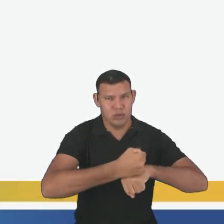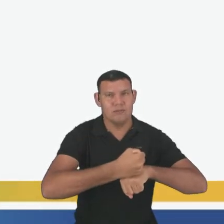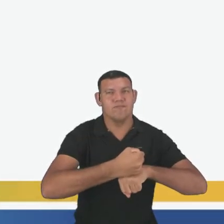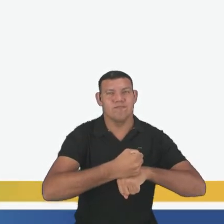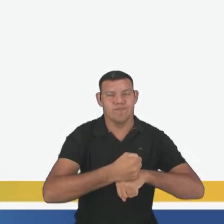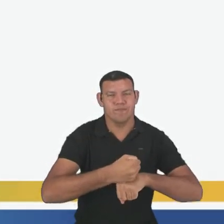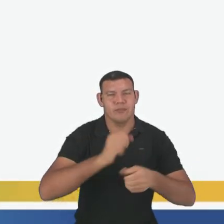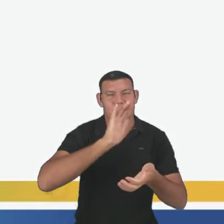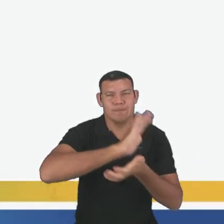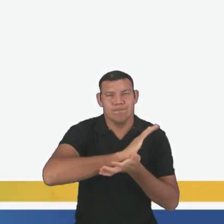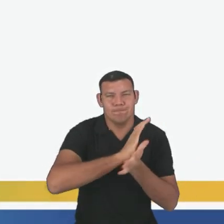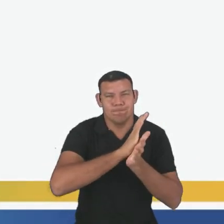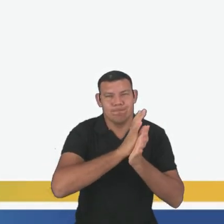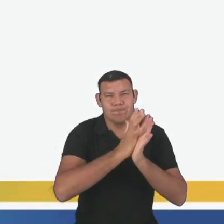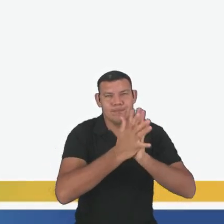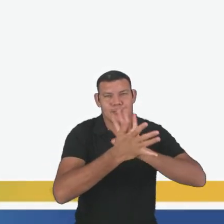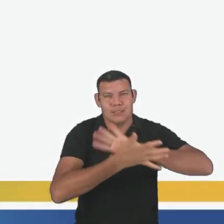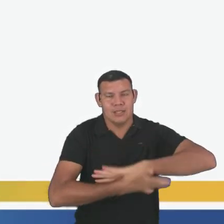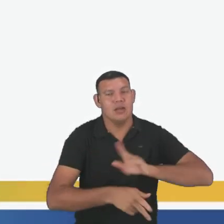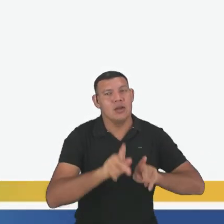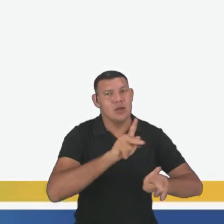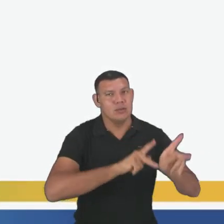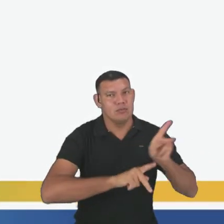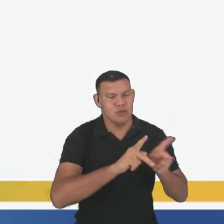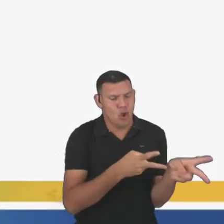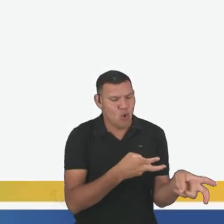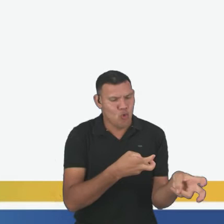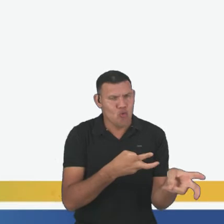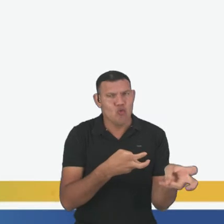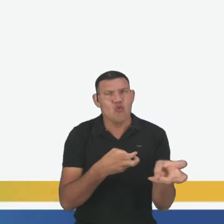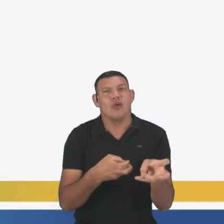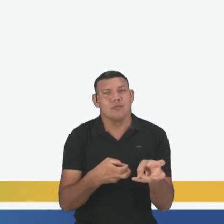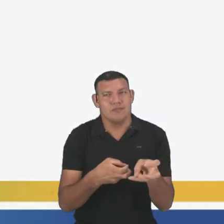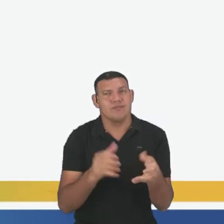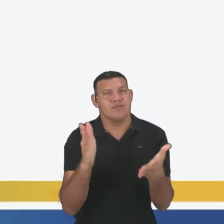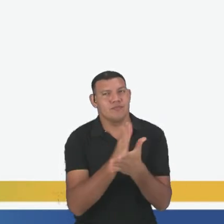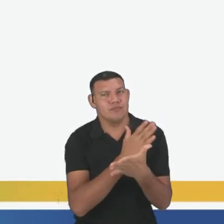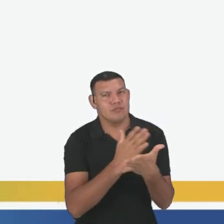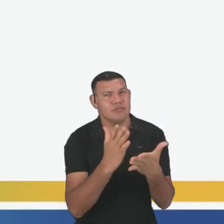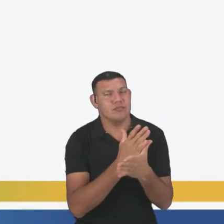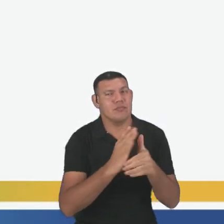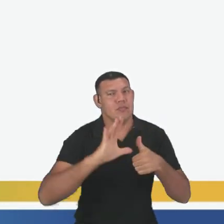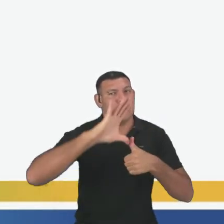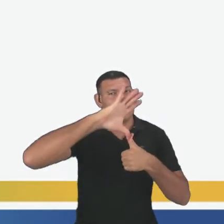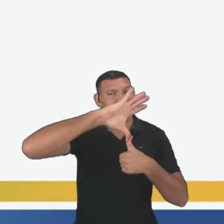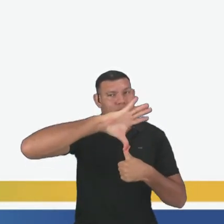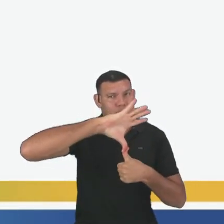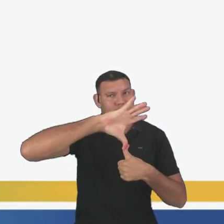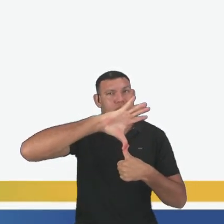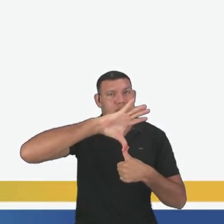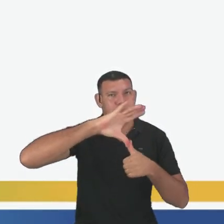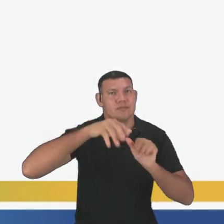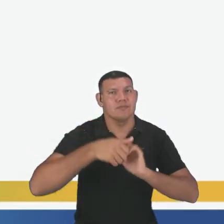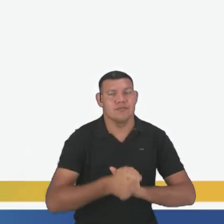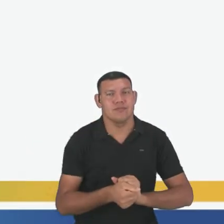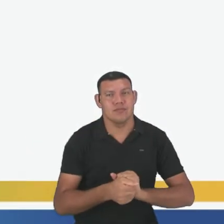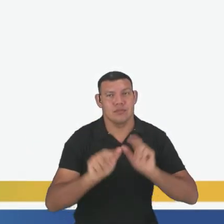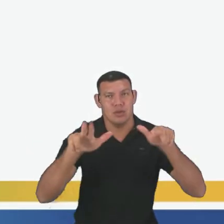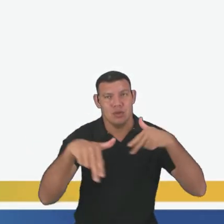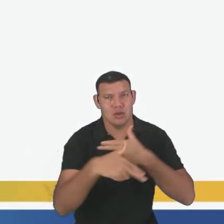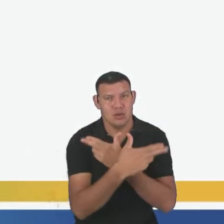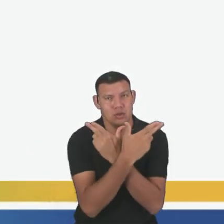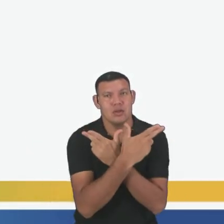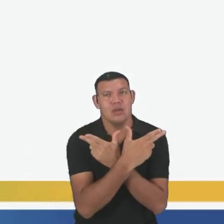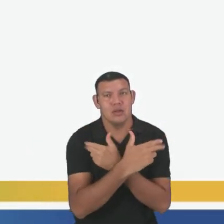de massacre para esses povos que foram explorados, muitos deles no continente americano, seja os astecas, os incas,